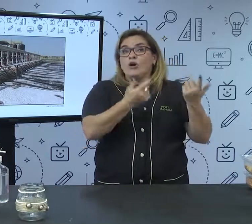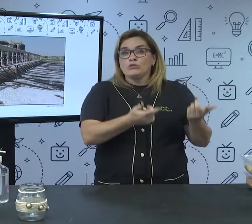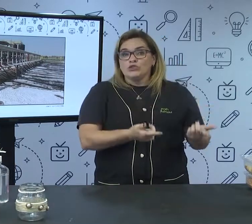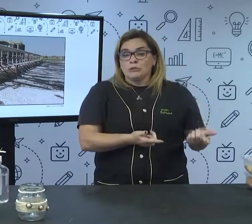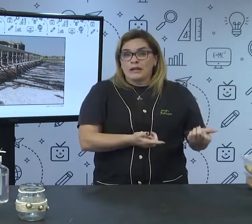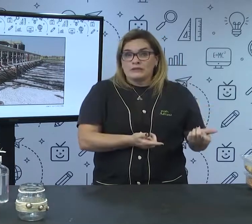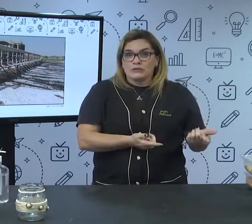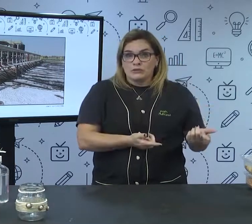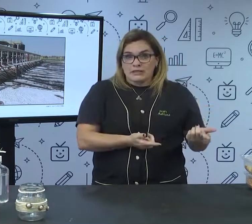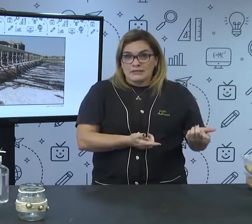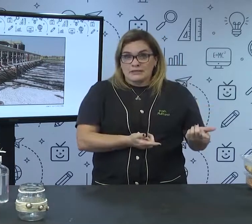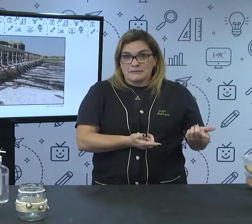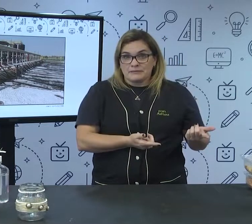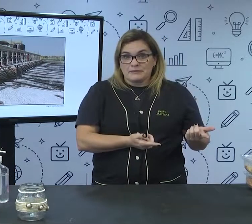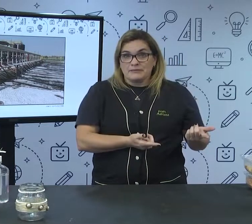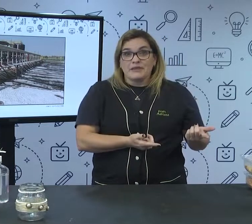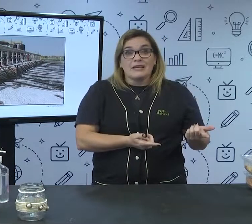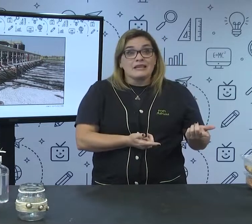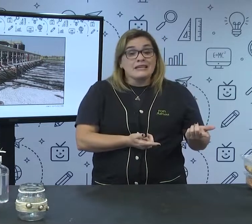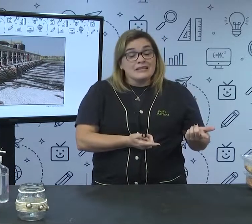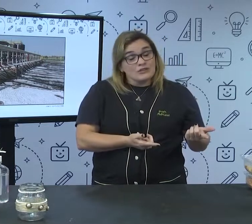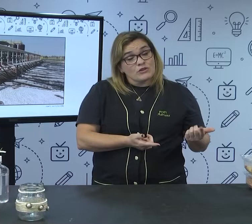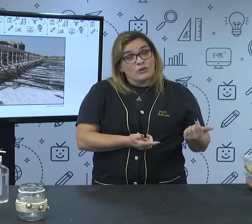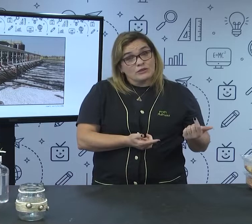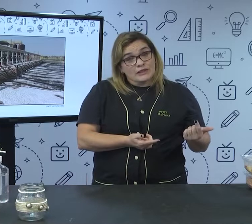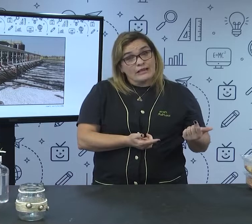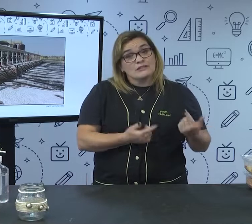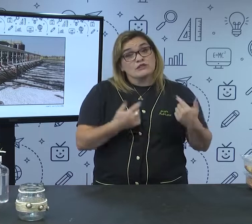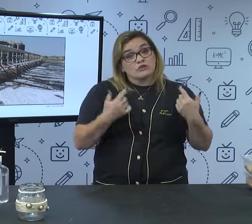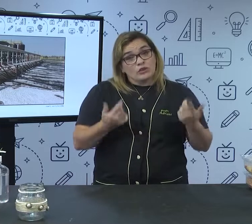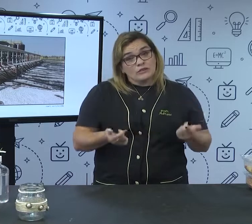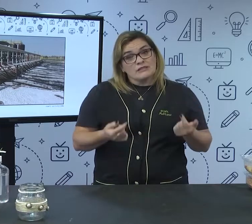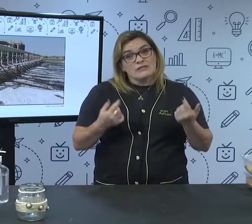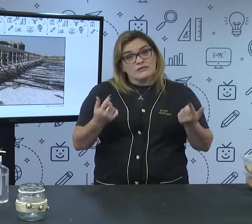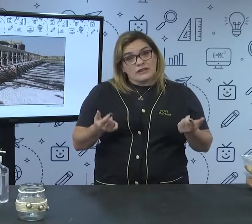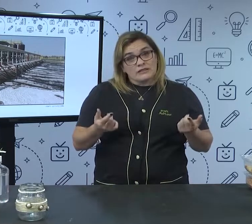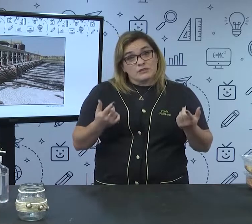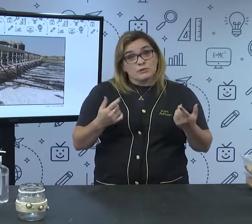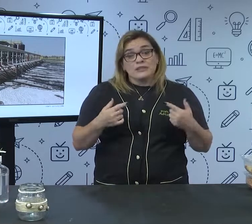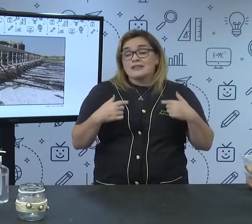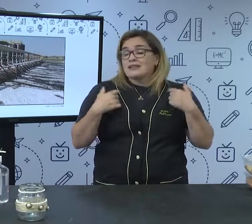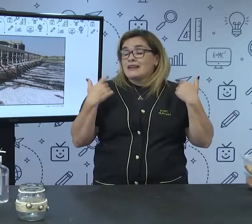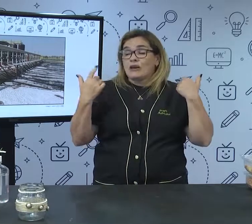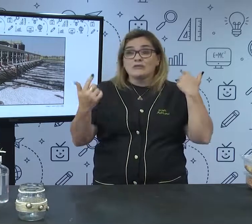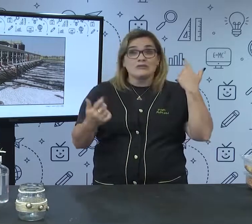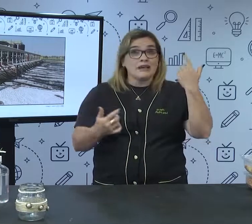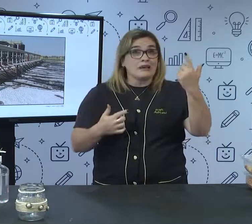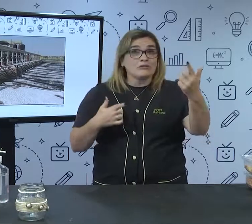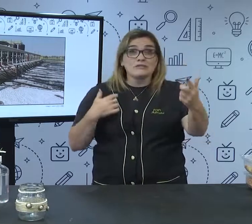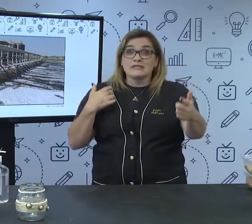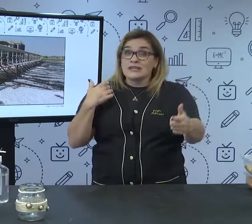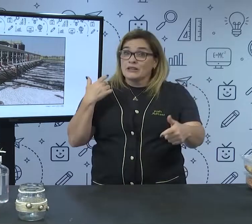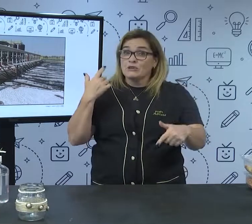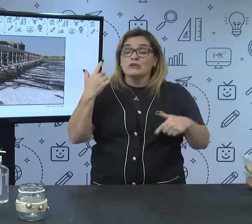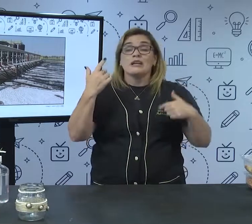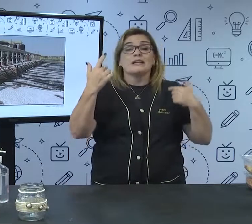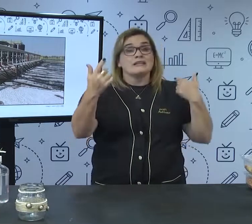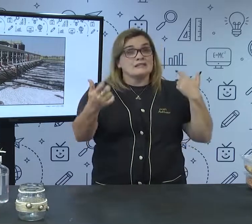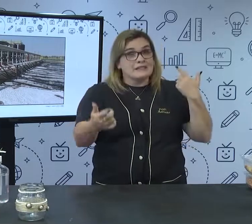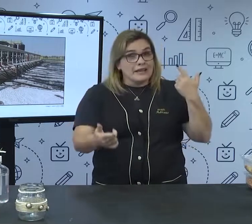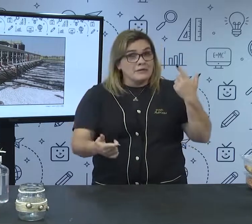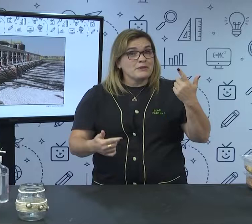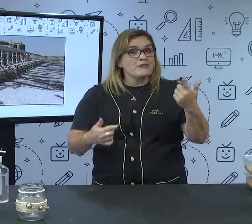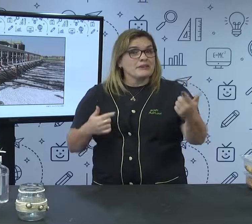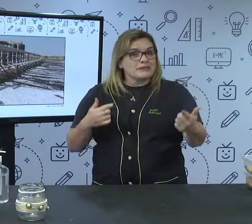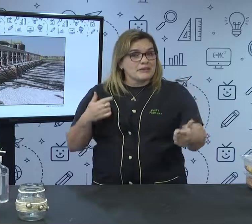ele volte para a natureza. E isso acontece todas as vezes, porque ele é um ciclo